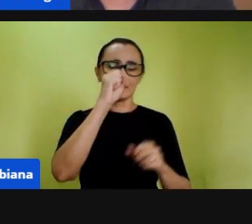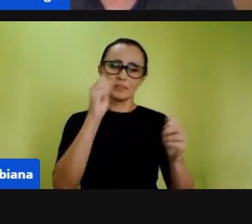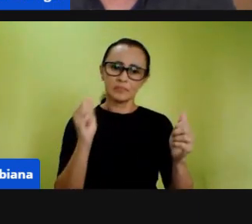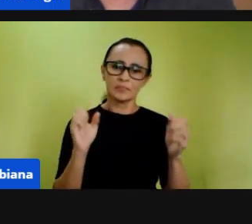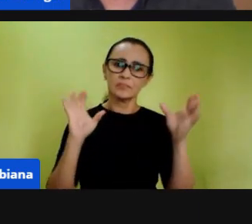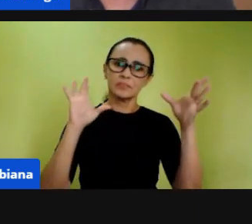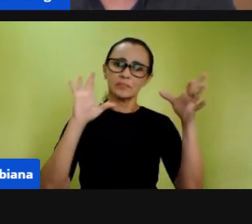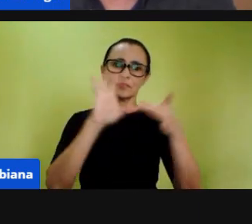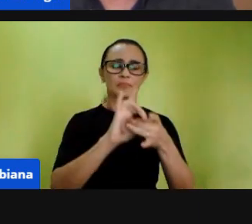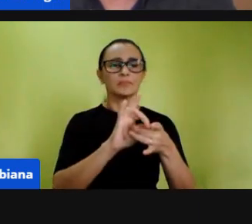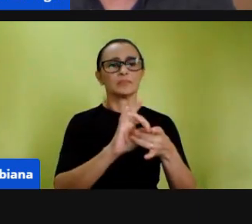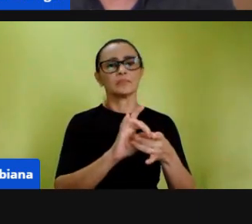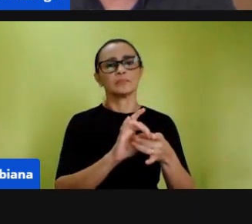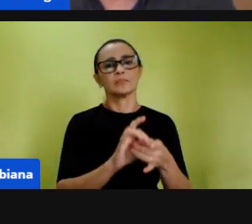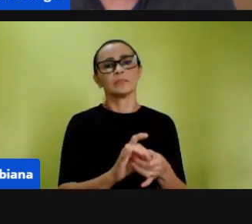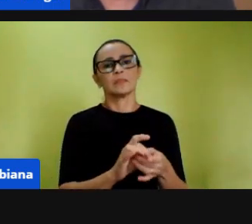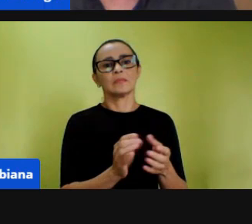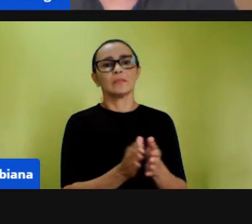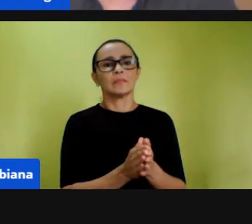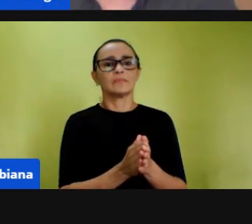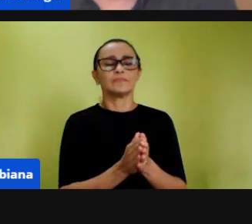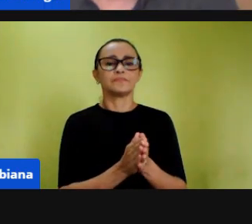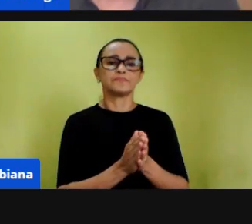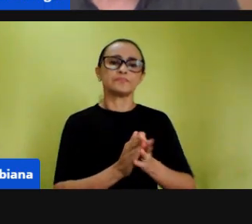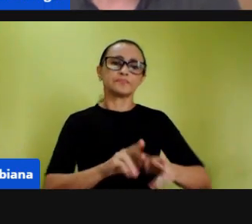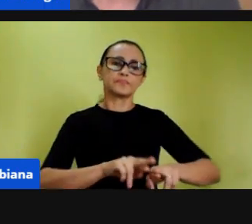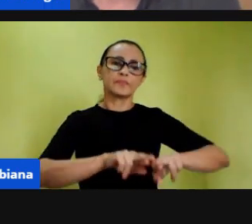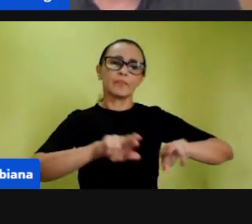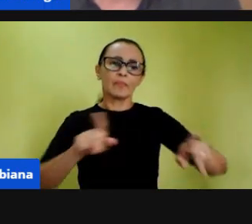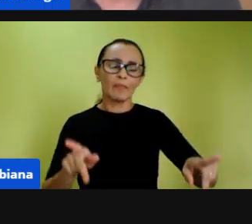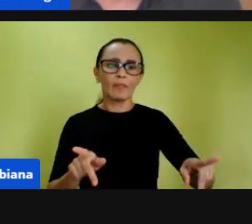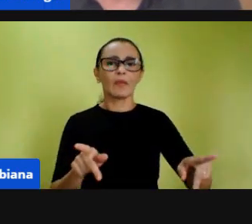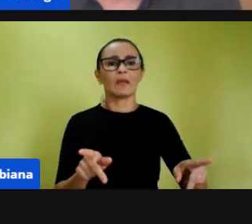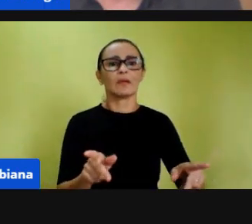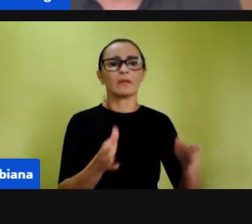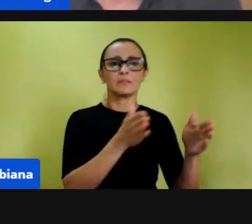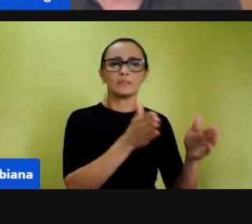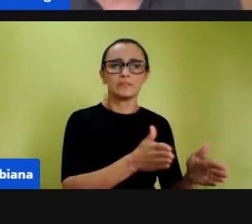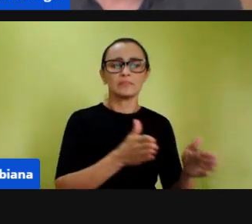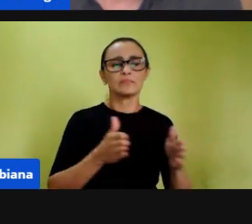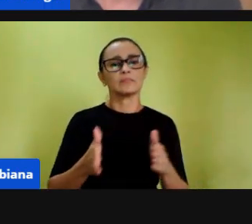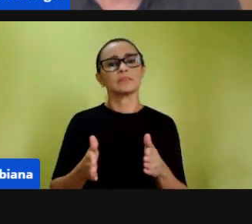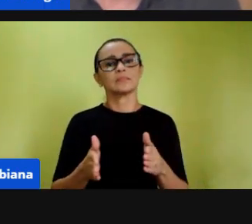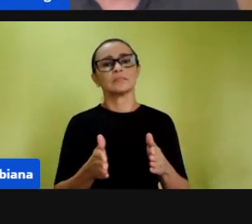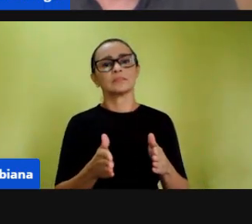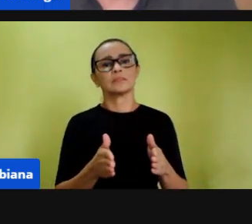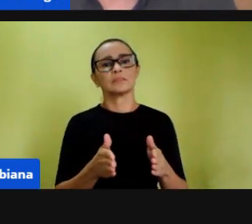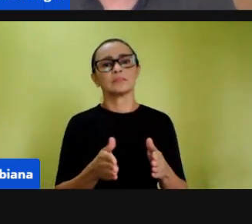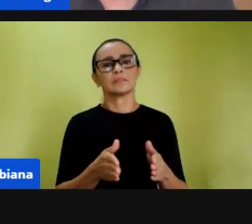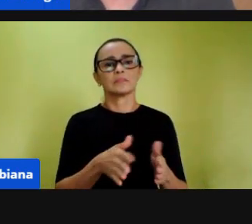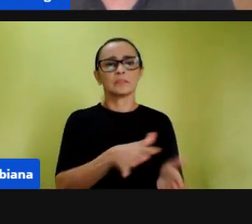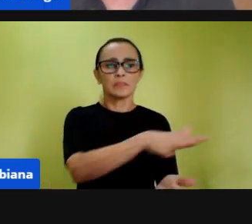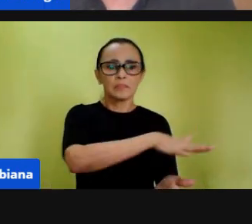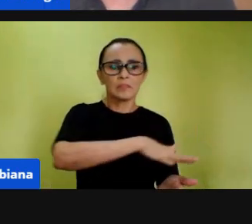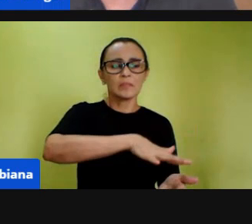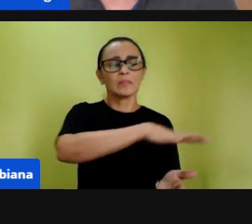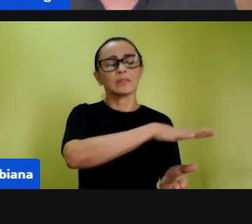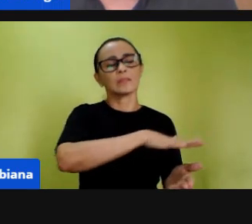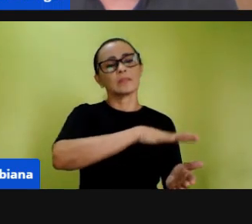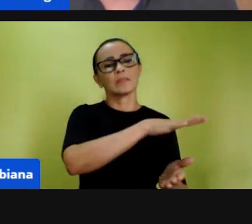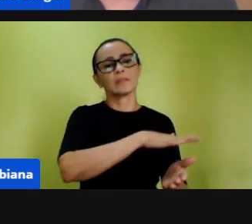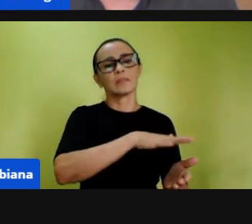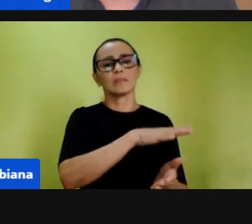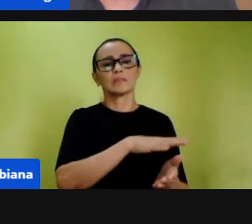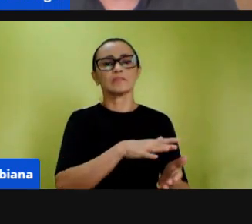diferentes temporalidades, né, tempos em que esses alunos estudam, espaços diversos em que esses alunos